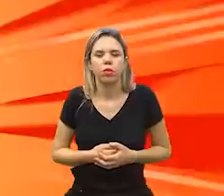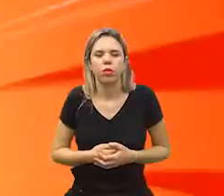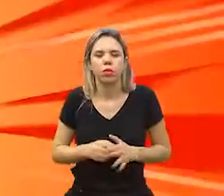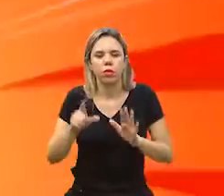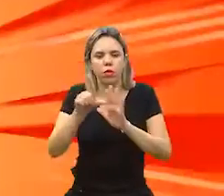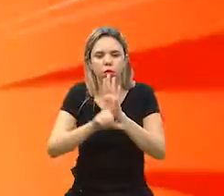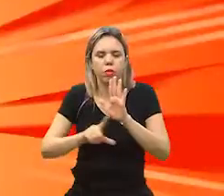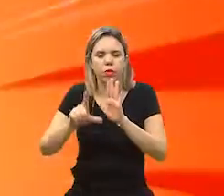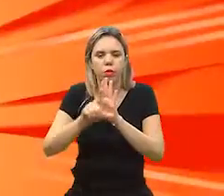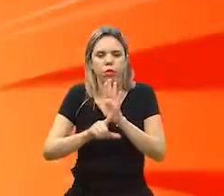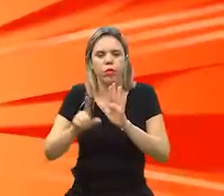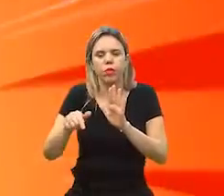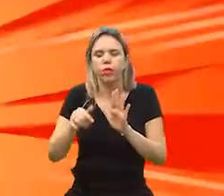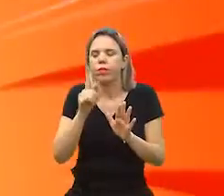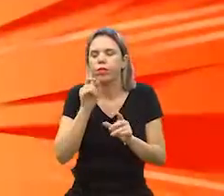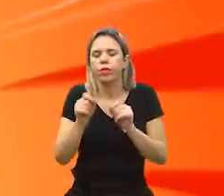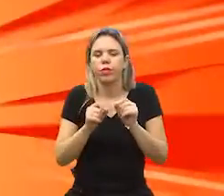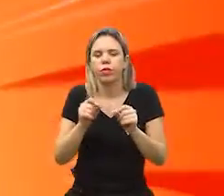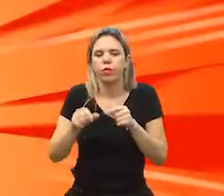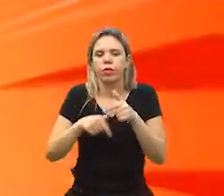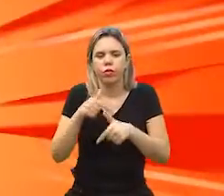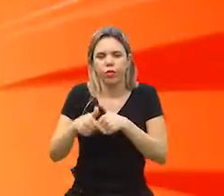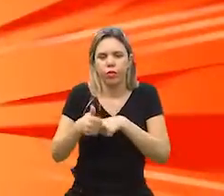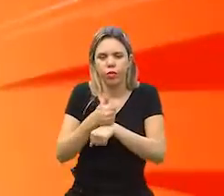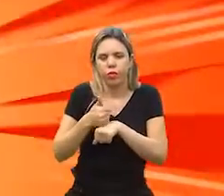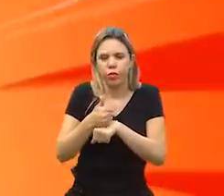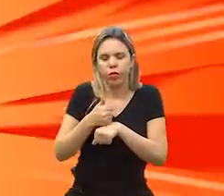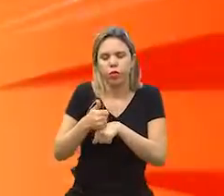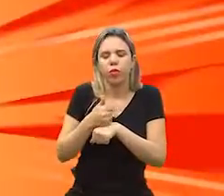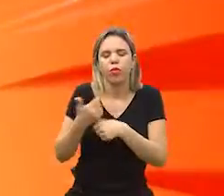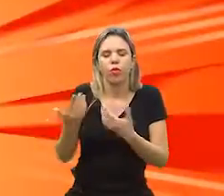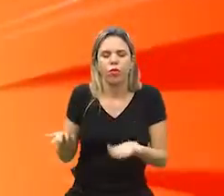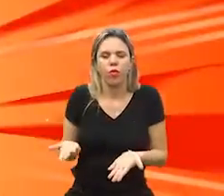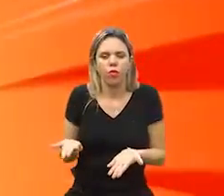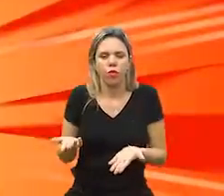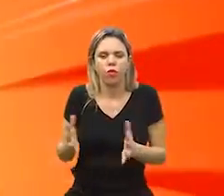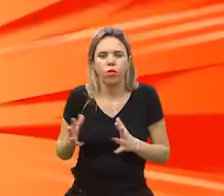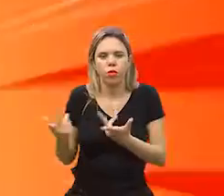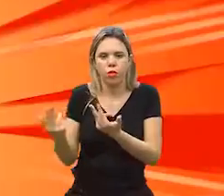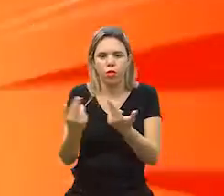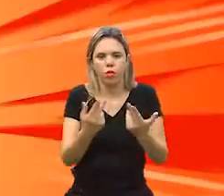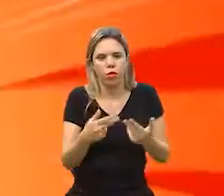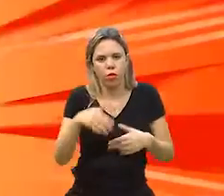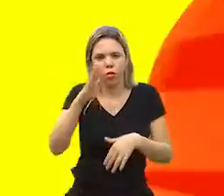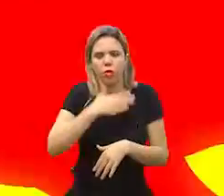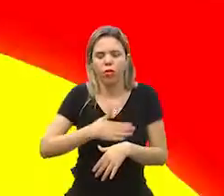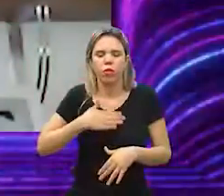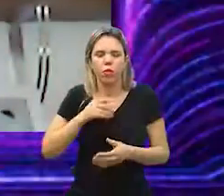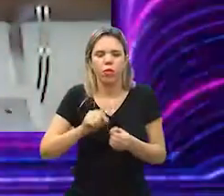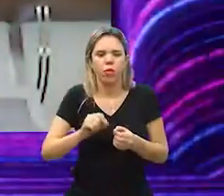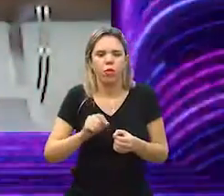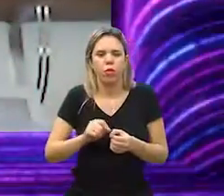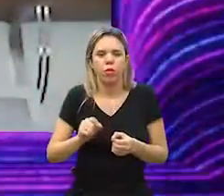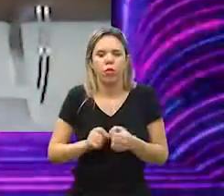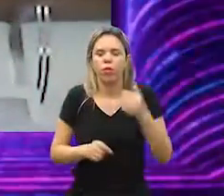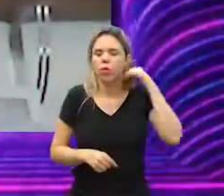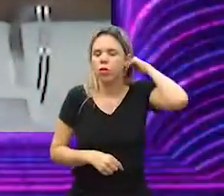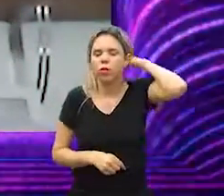a literatura é uma tarefa profissional que de todas é o que me dá mais prazer,